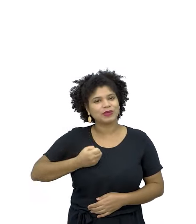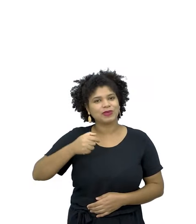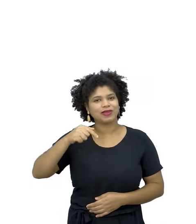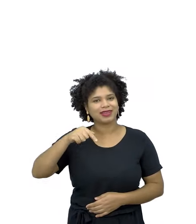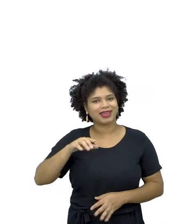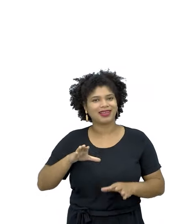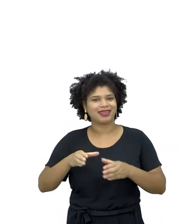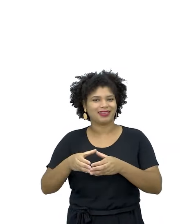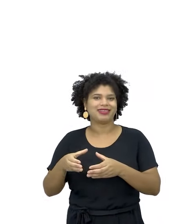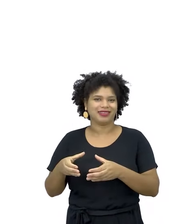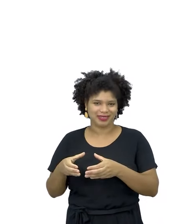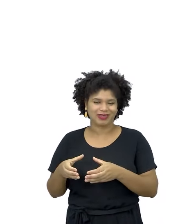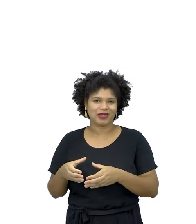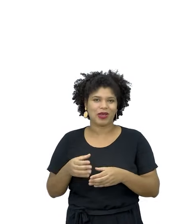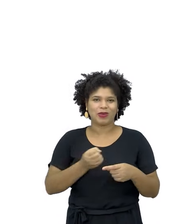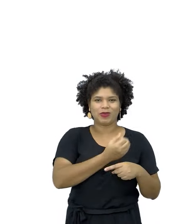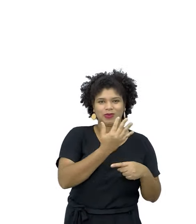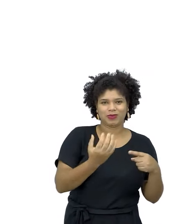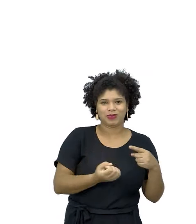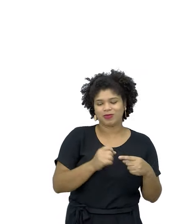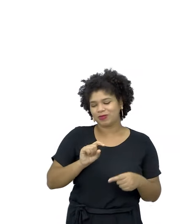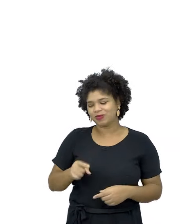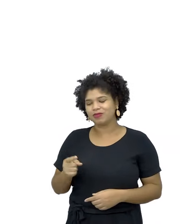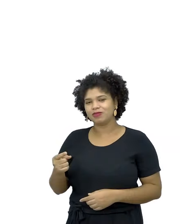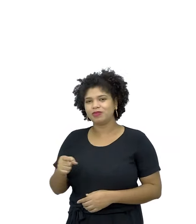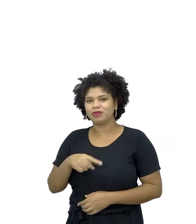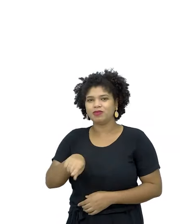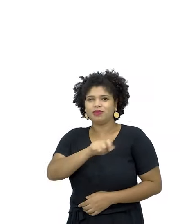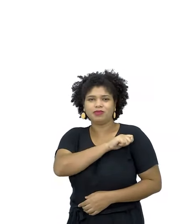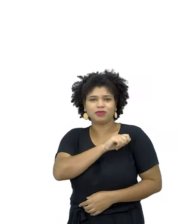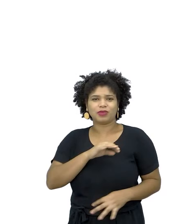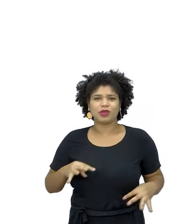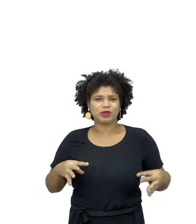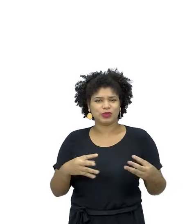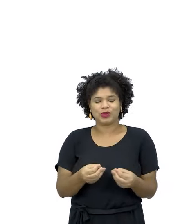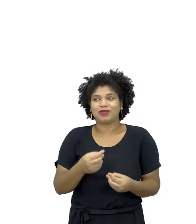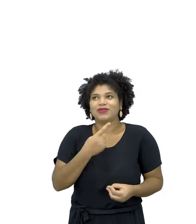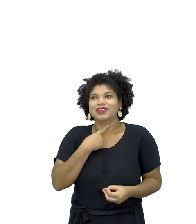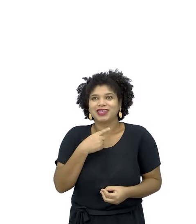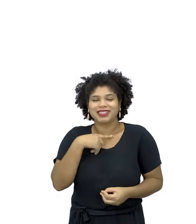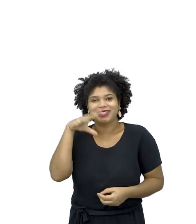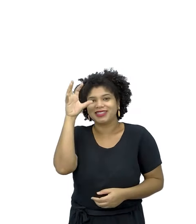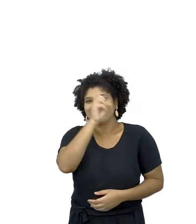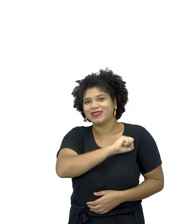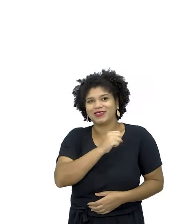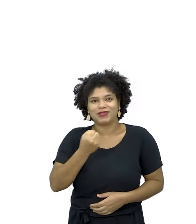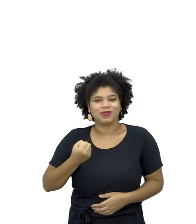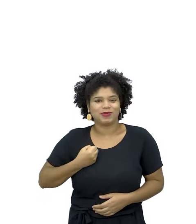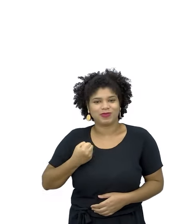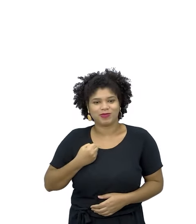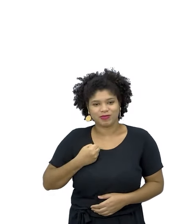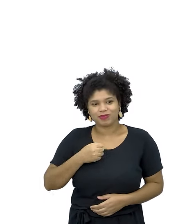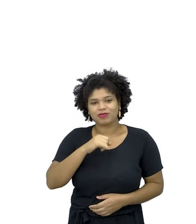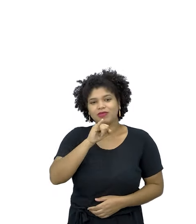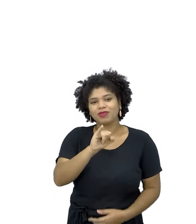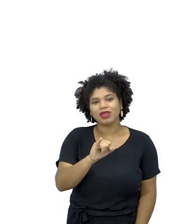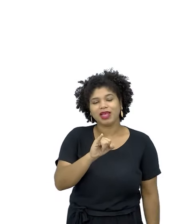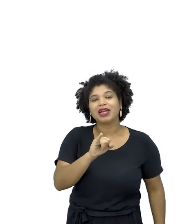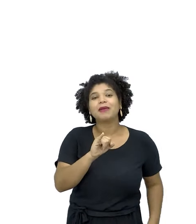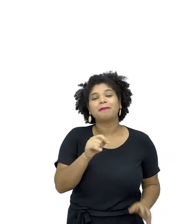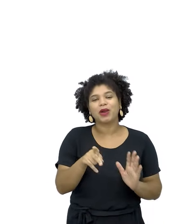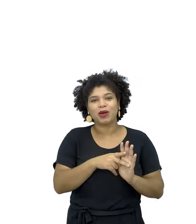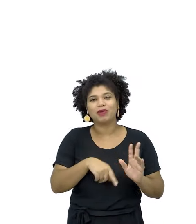os números irracionais, então? Nem se fala, os alunos são doidos para aprender os números irracionais. Professor, quando nós vamos aprender as